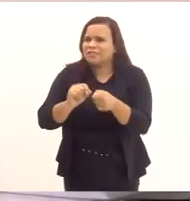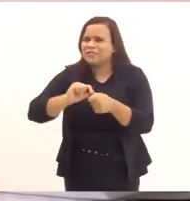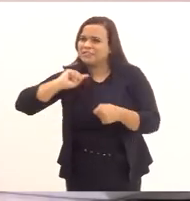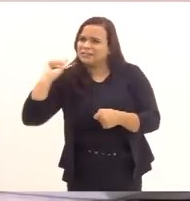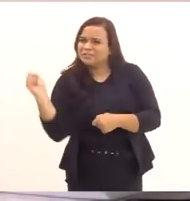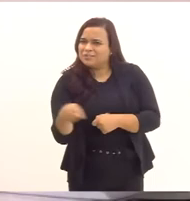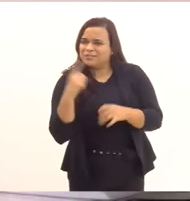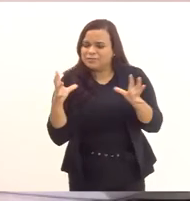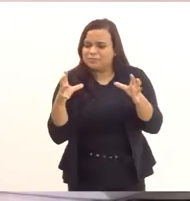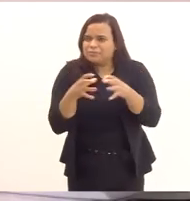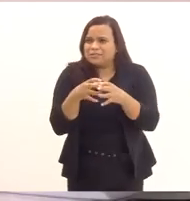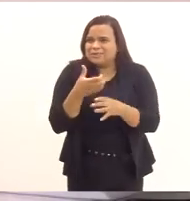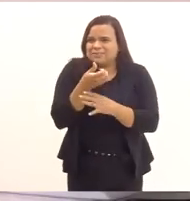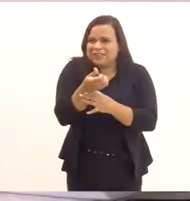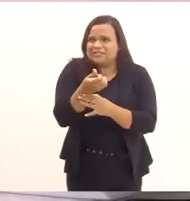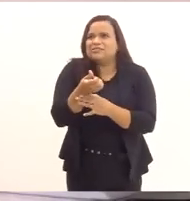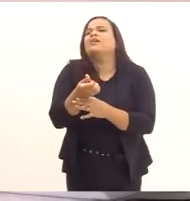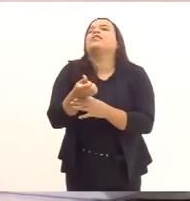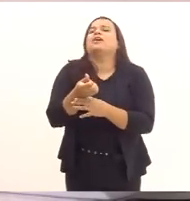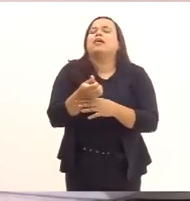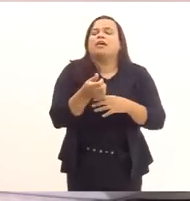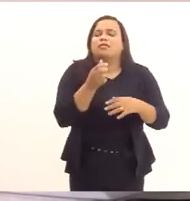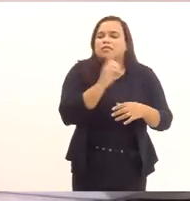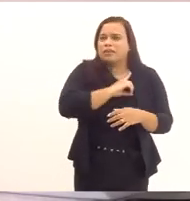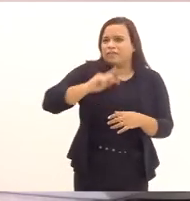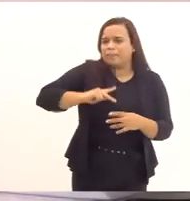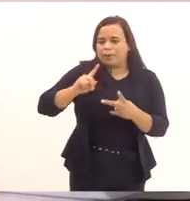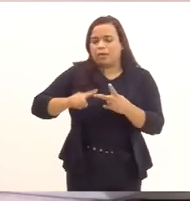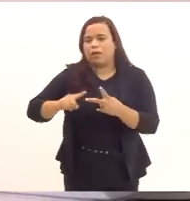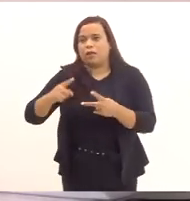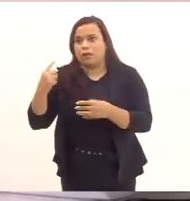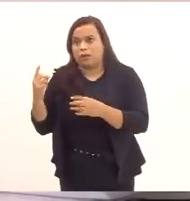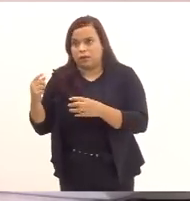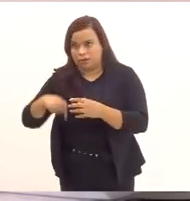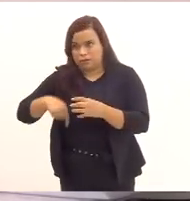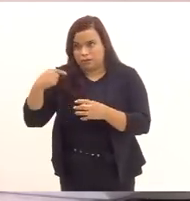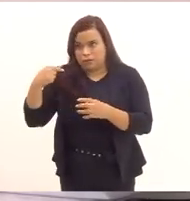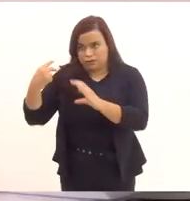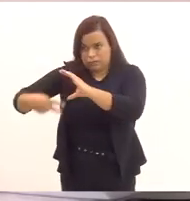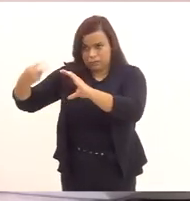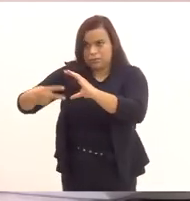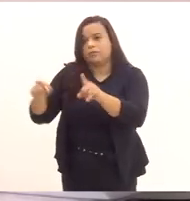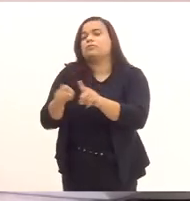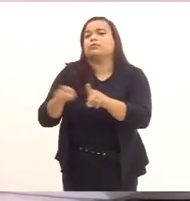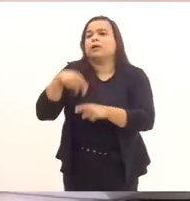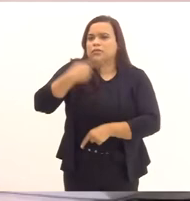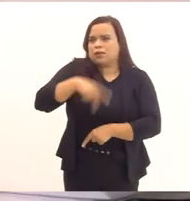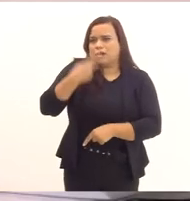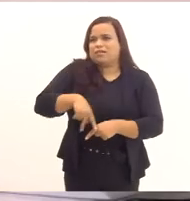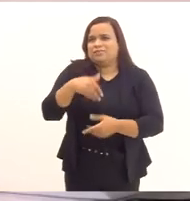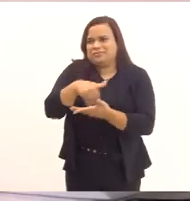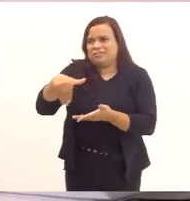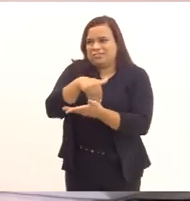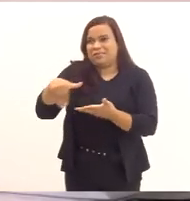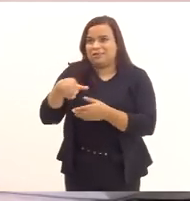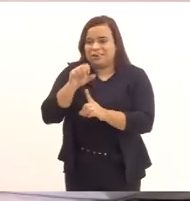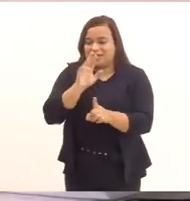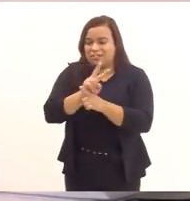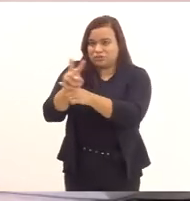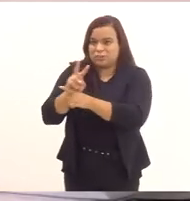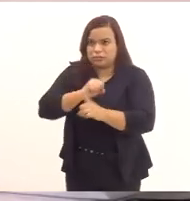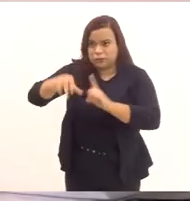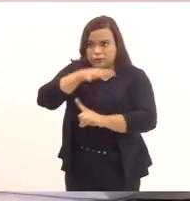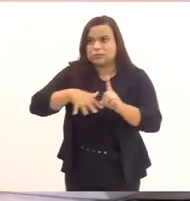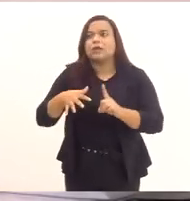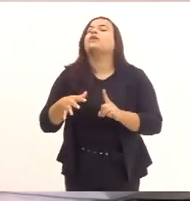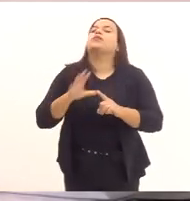ó o defensoria a câmara municipal à comissão aqui a e a Secretaria de Assistência Social para que você